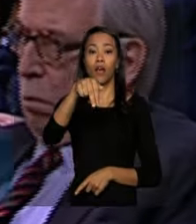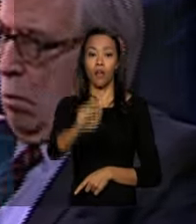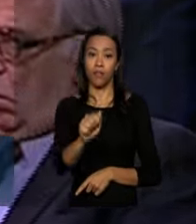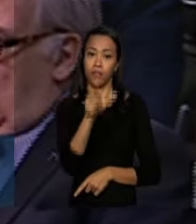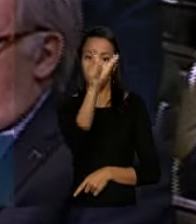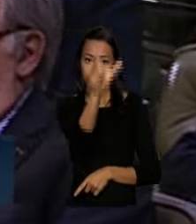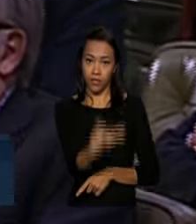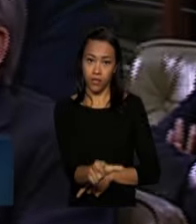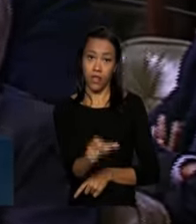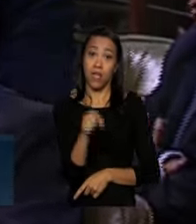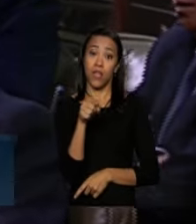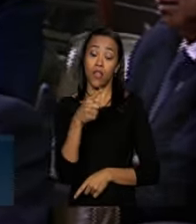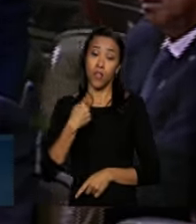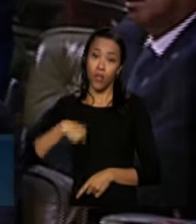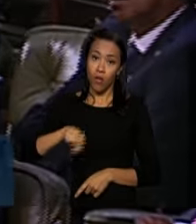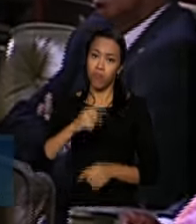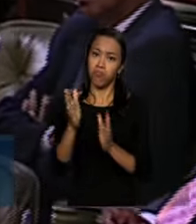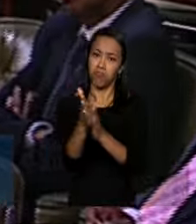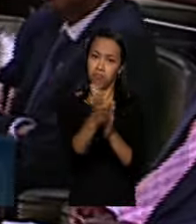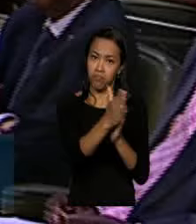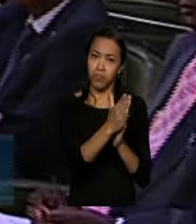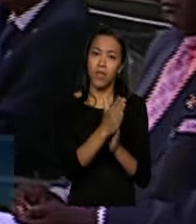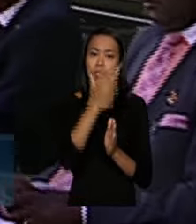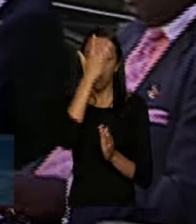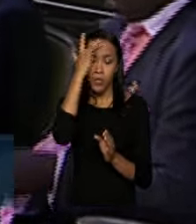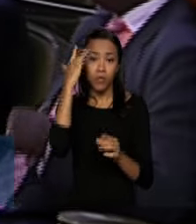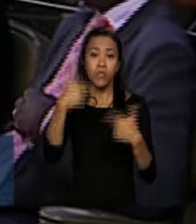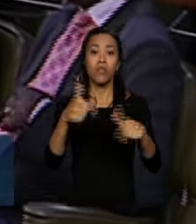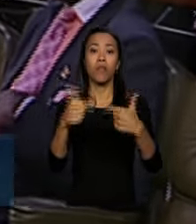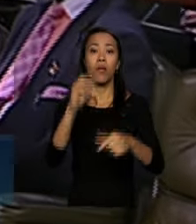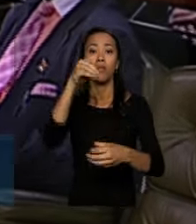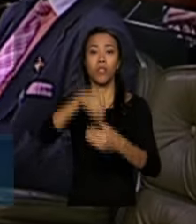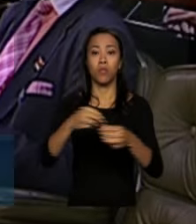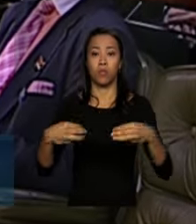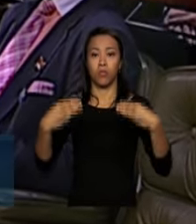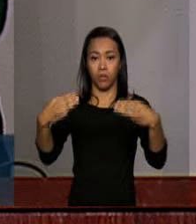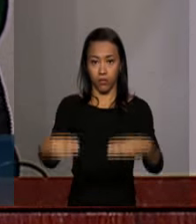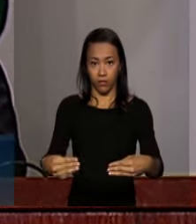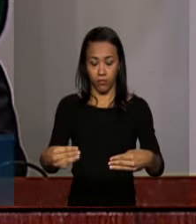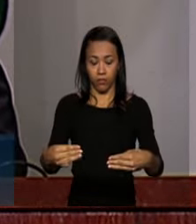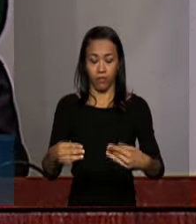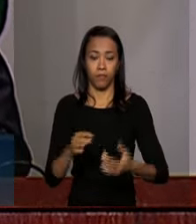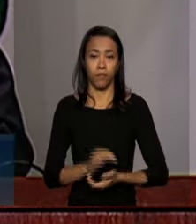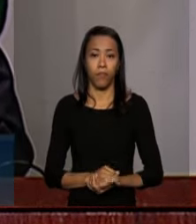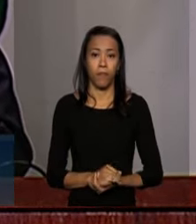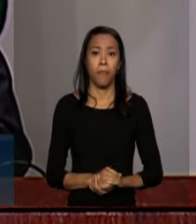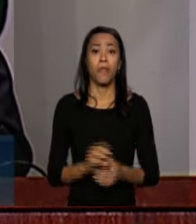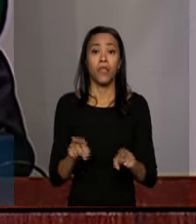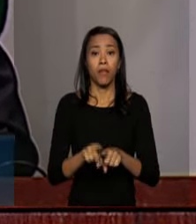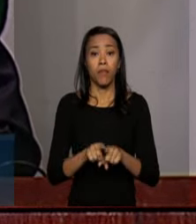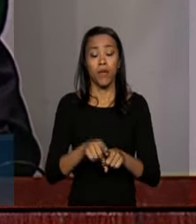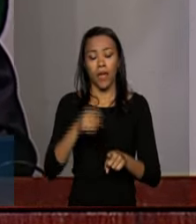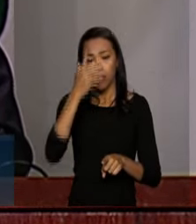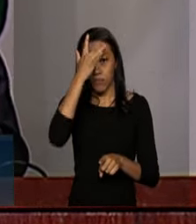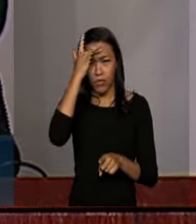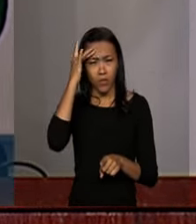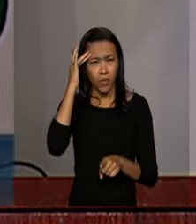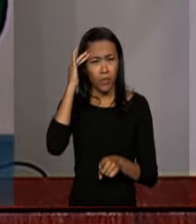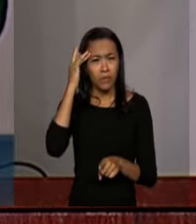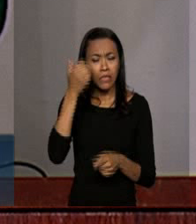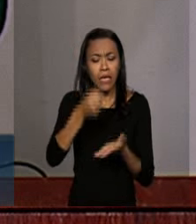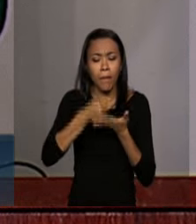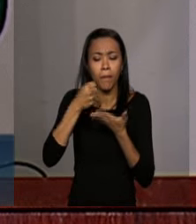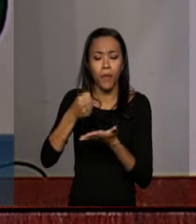quem homenageamos os servidores das demais carreiras do Ministério. especialmente aqueles cujo auxílio nos foi